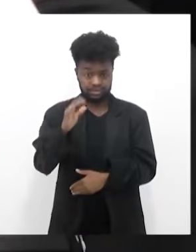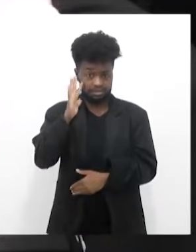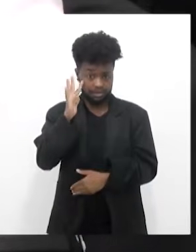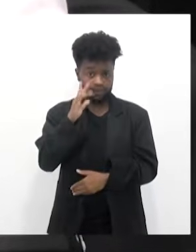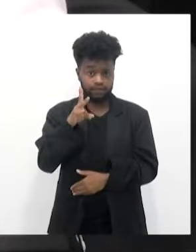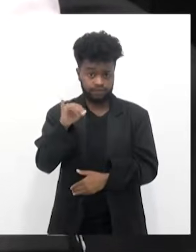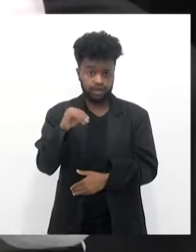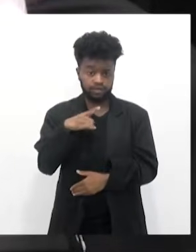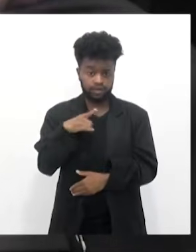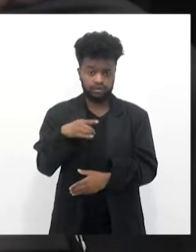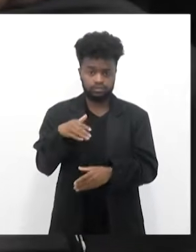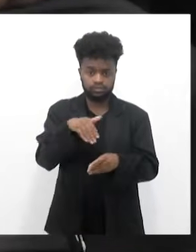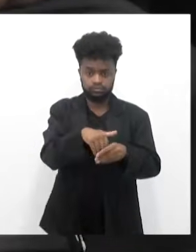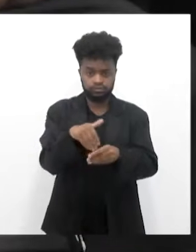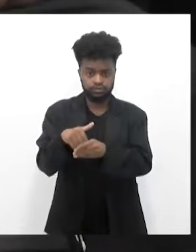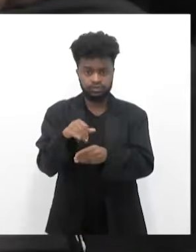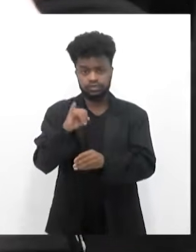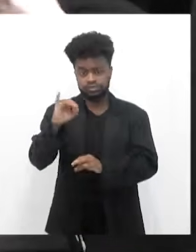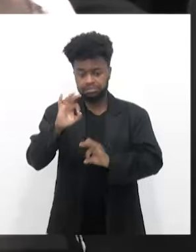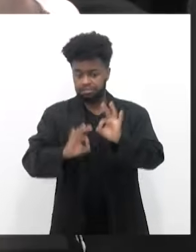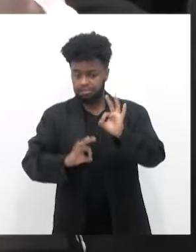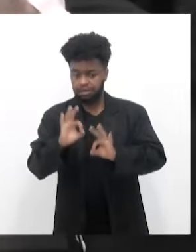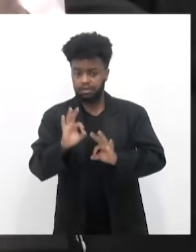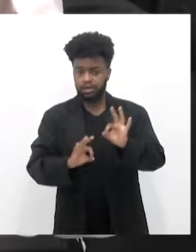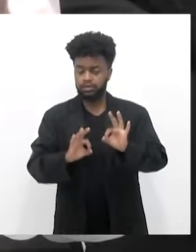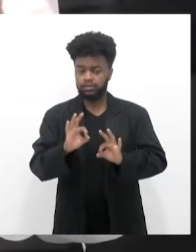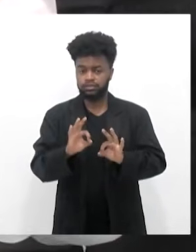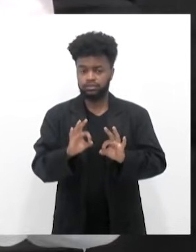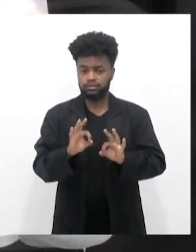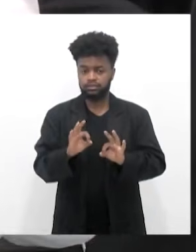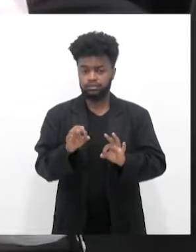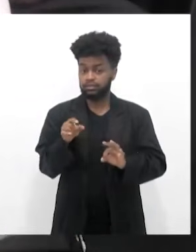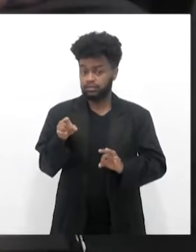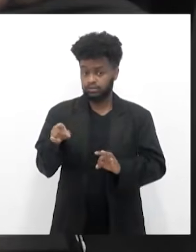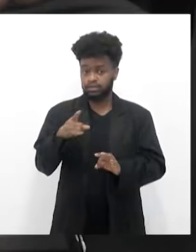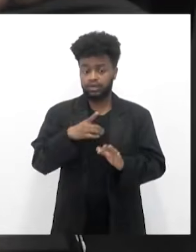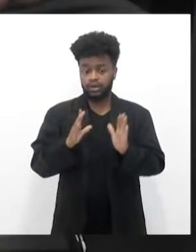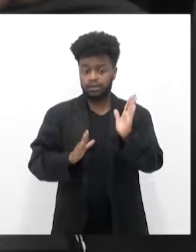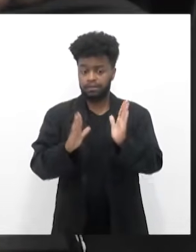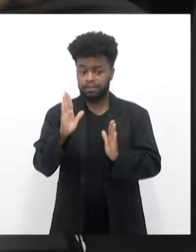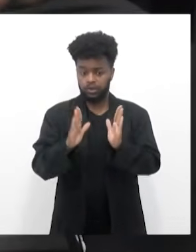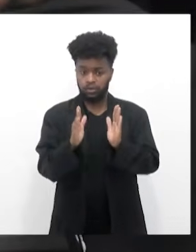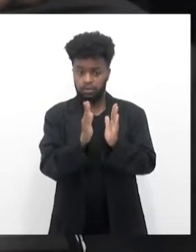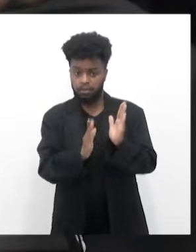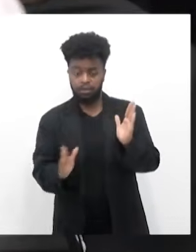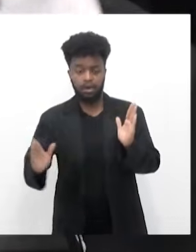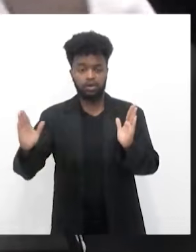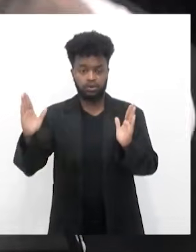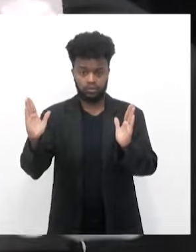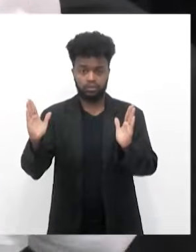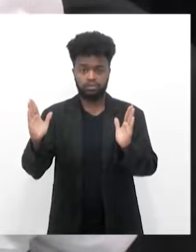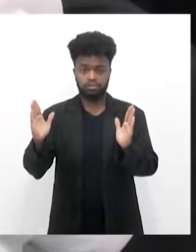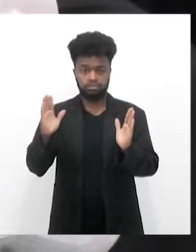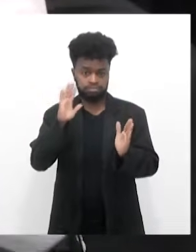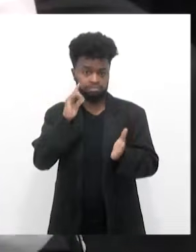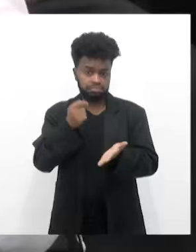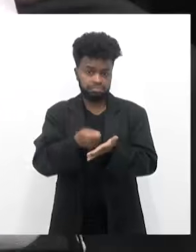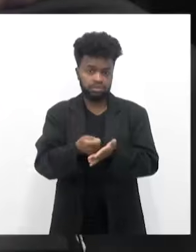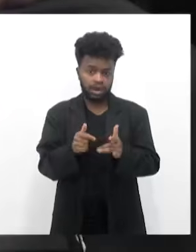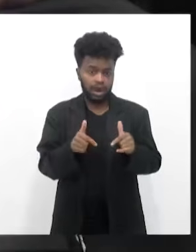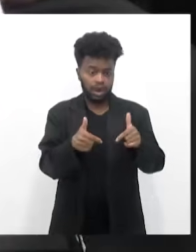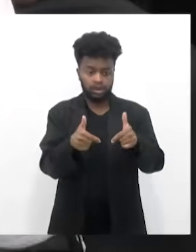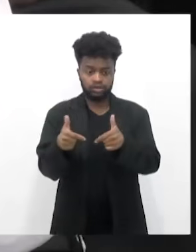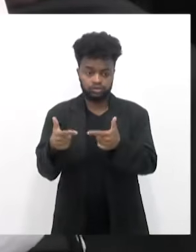vai ter eleição indireta, se preparando para ela, ele vai ter um prazo muito maior de tomar medidas que